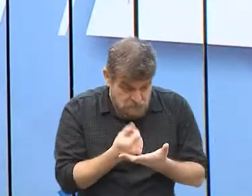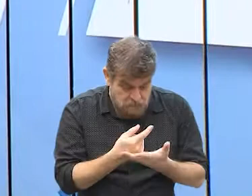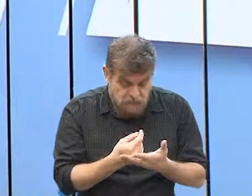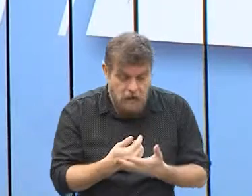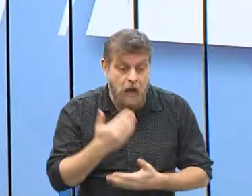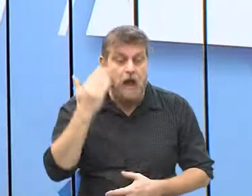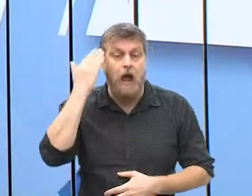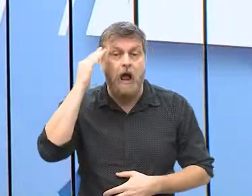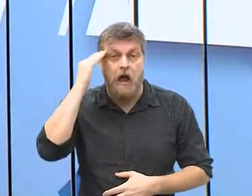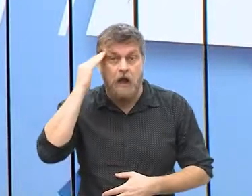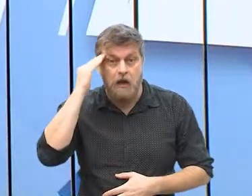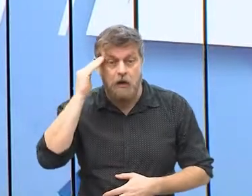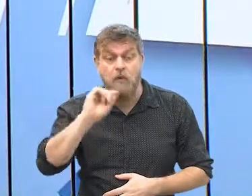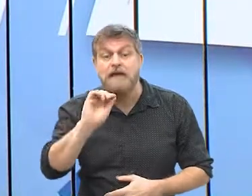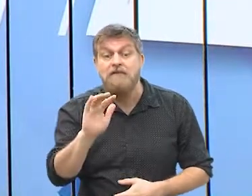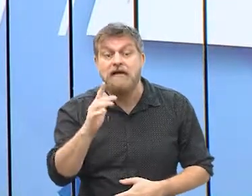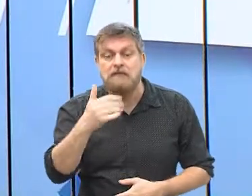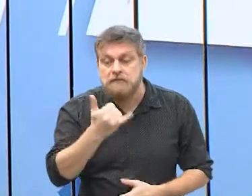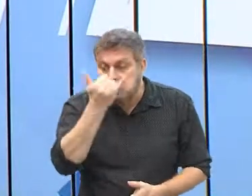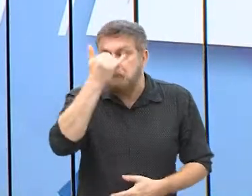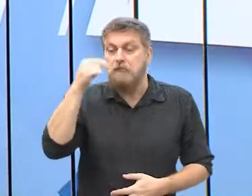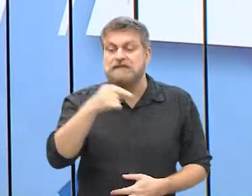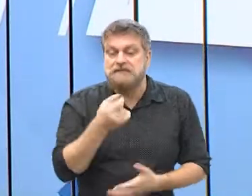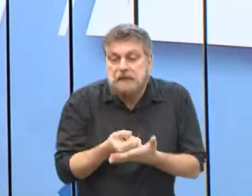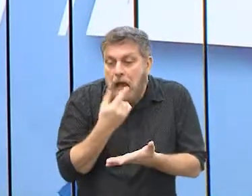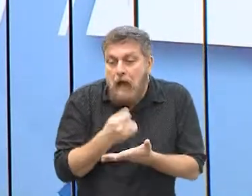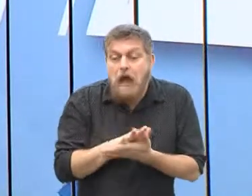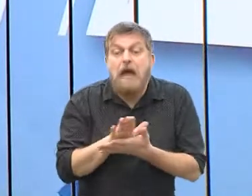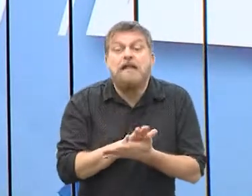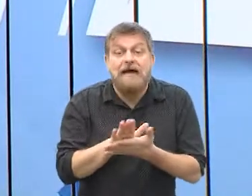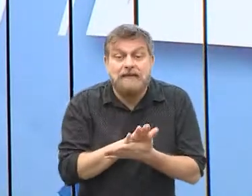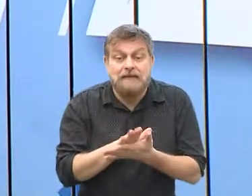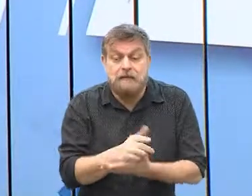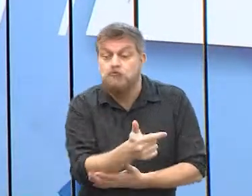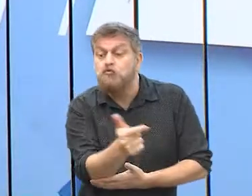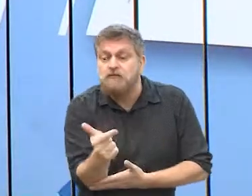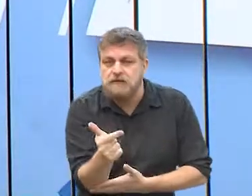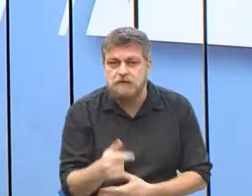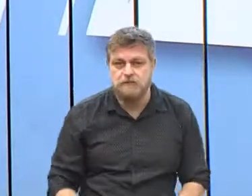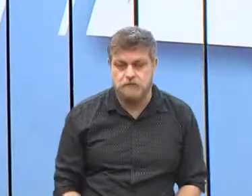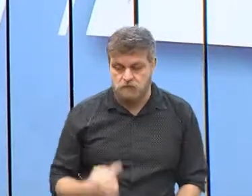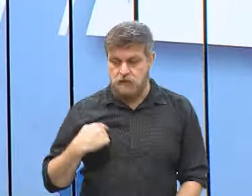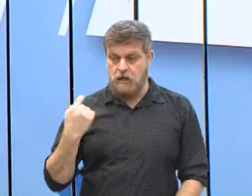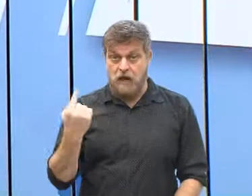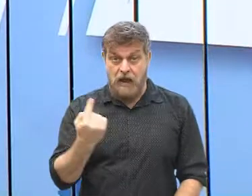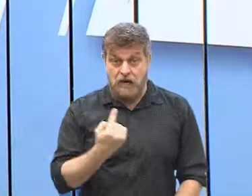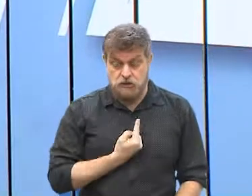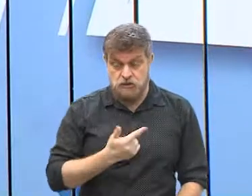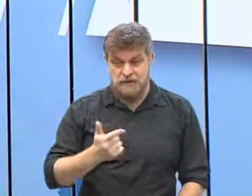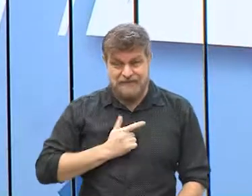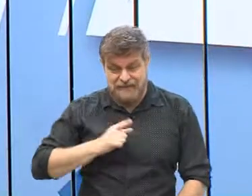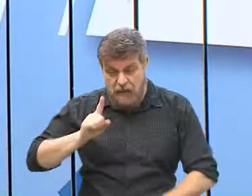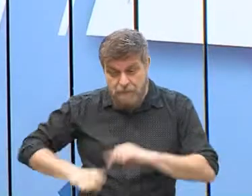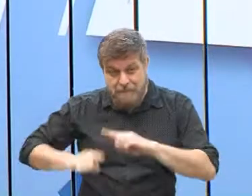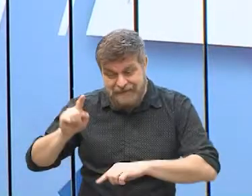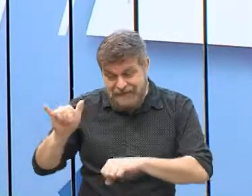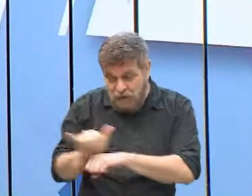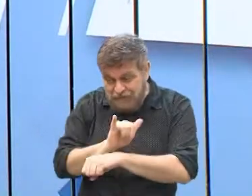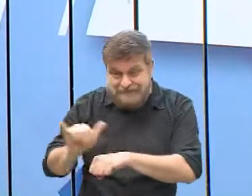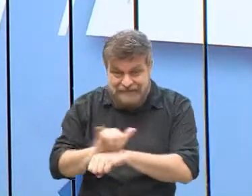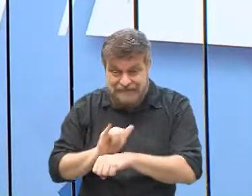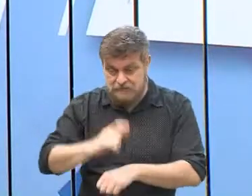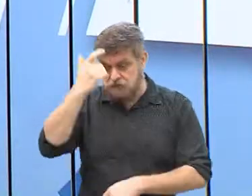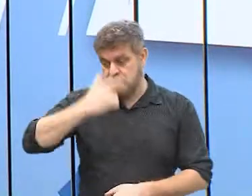de repente, a pessoa não ter acesso a esse medicamento. Feito isso, nós temos que usar os instrumentos que o mandato